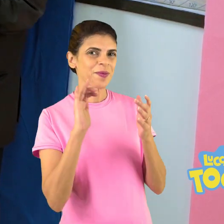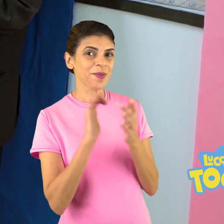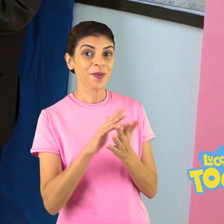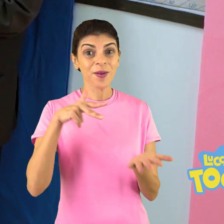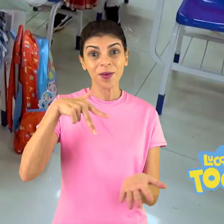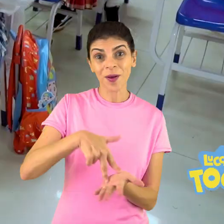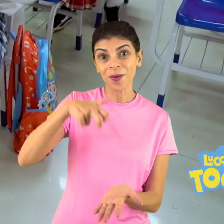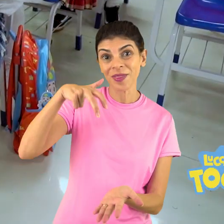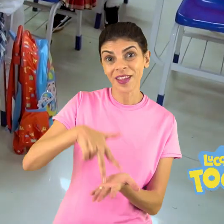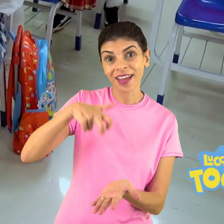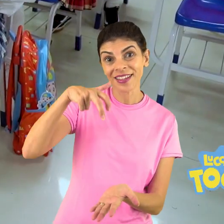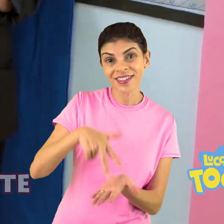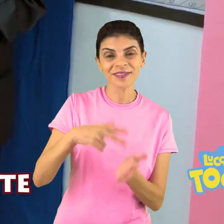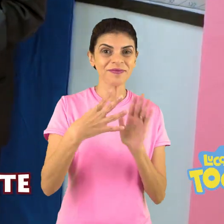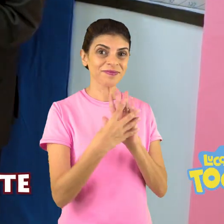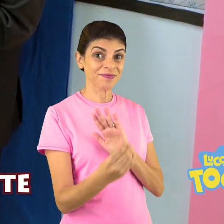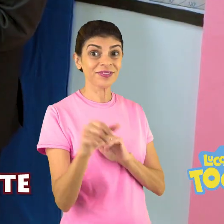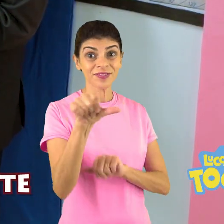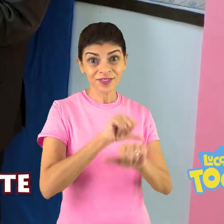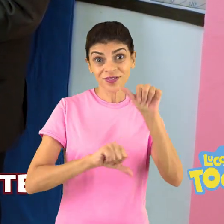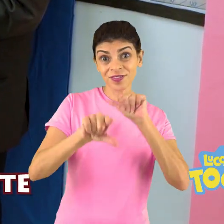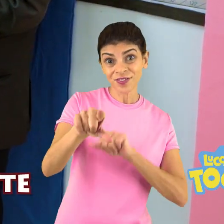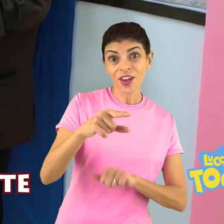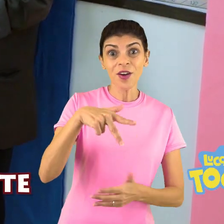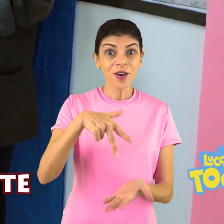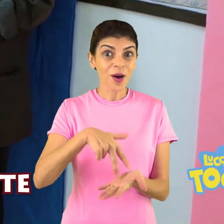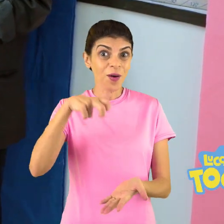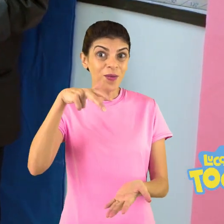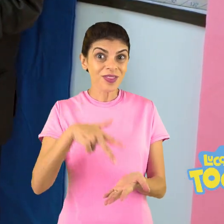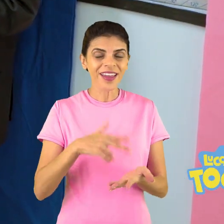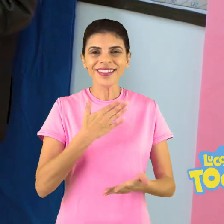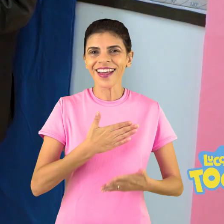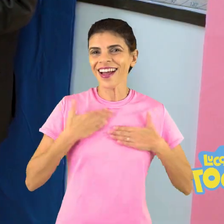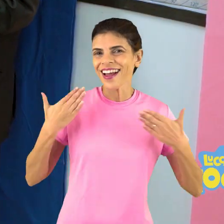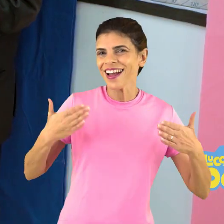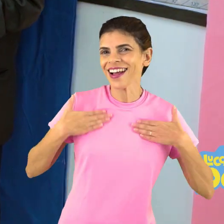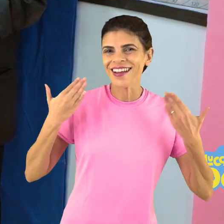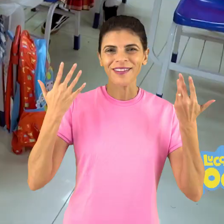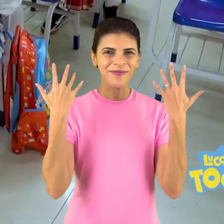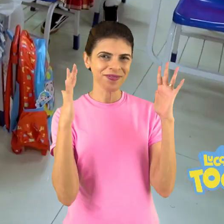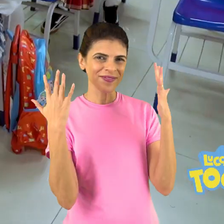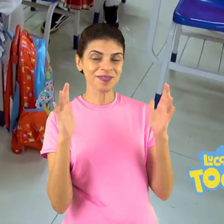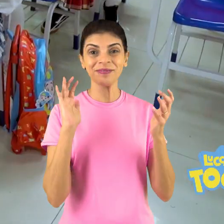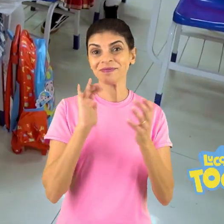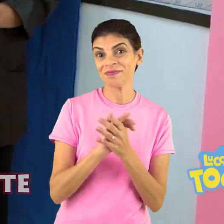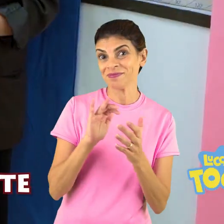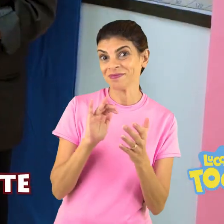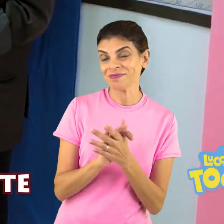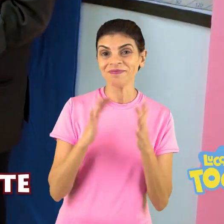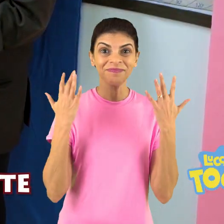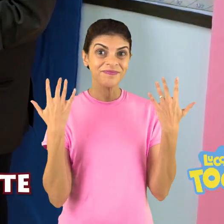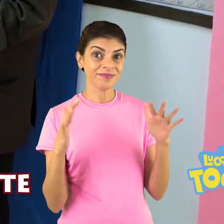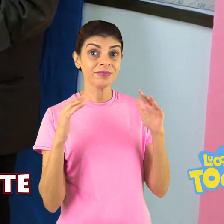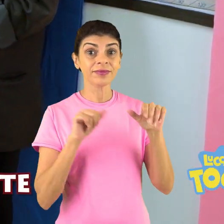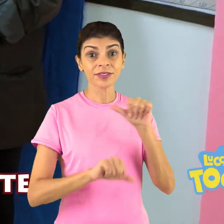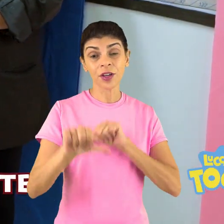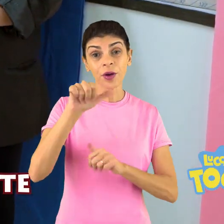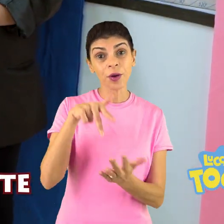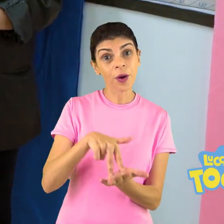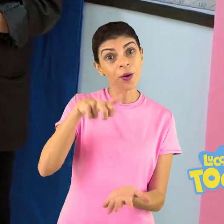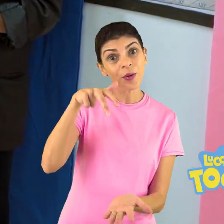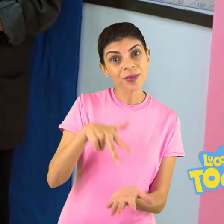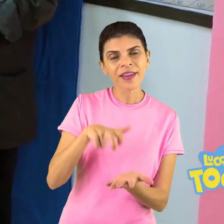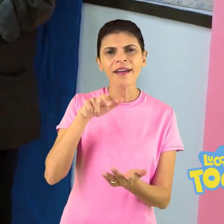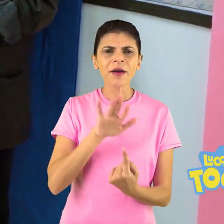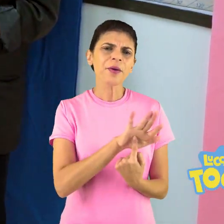palma. Se você está contente, bata palma. Se você está